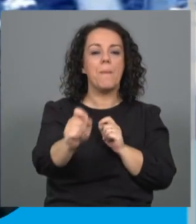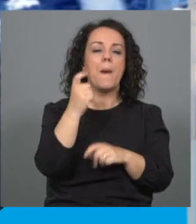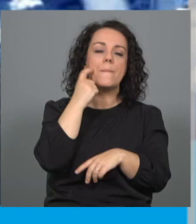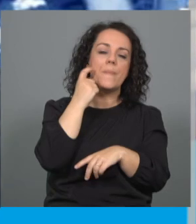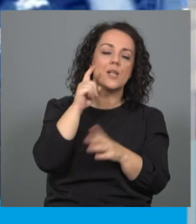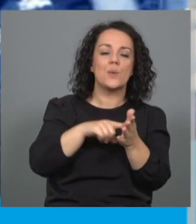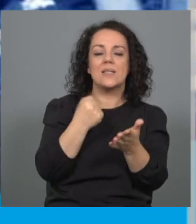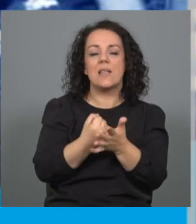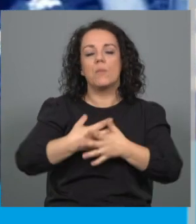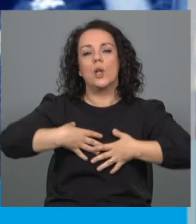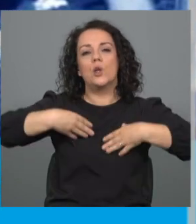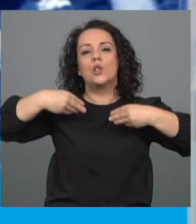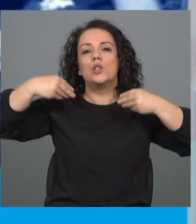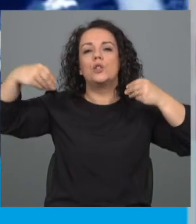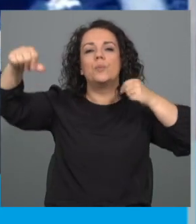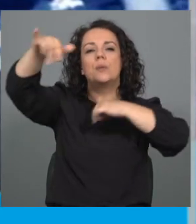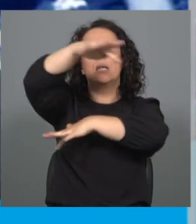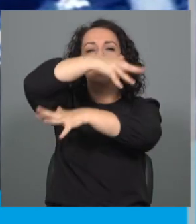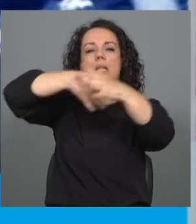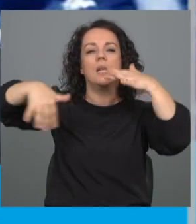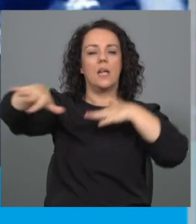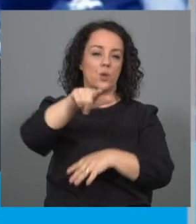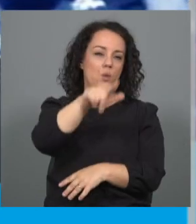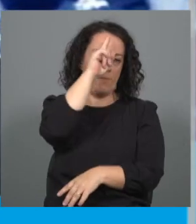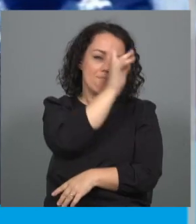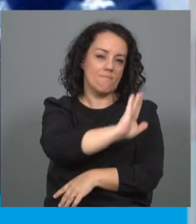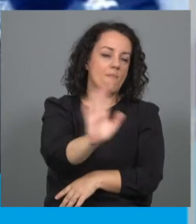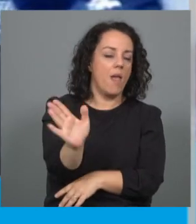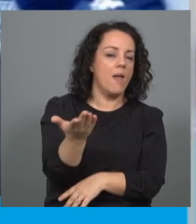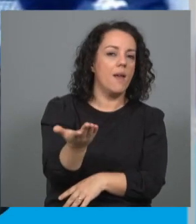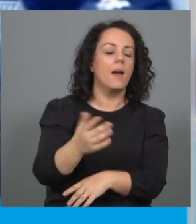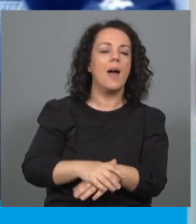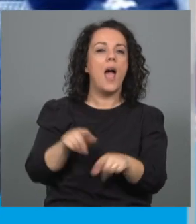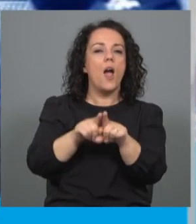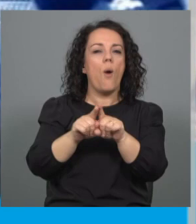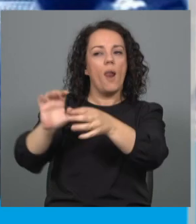Espírito por excelência, como nós sabemos. E, portanto, encontramos aqui esta atividade,